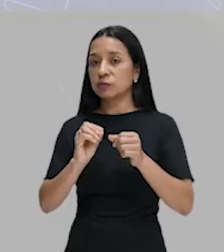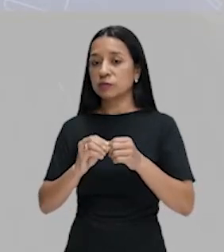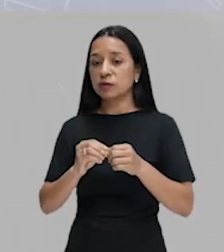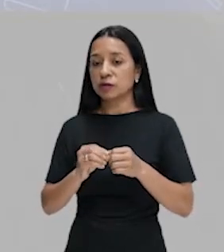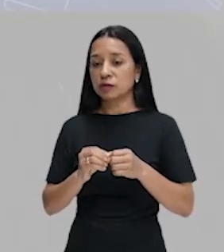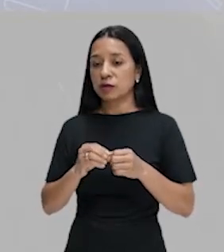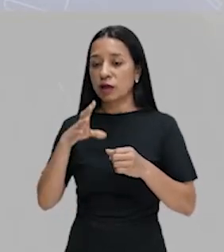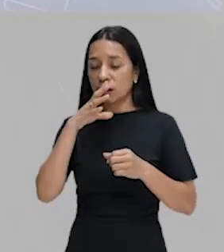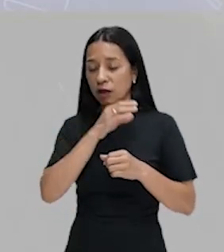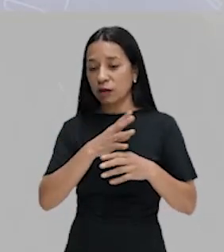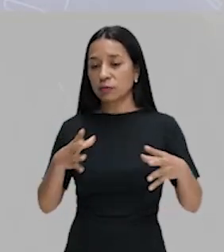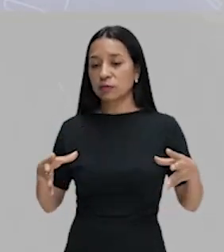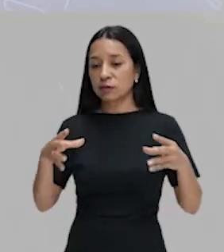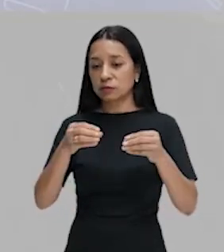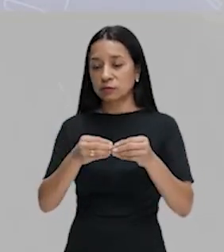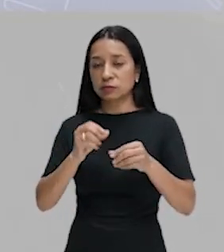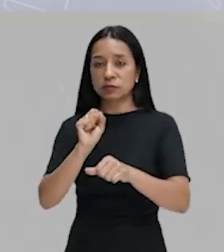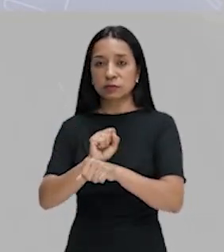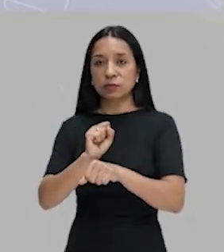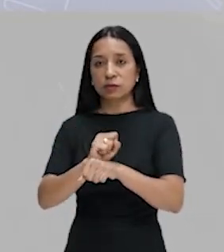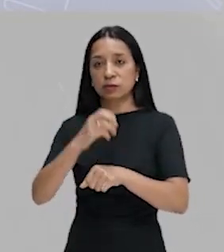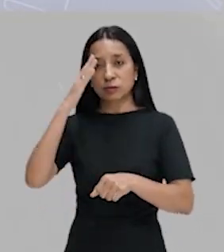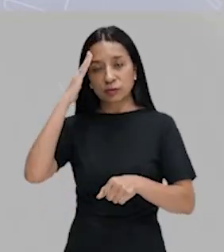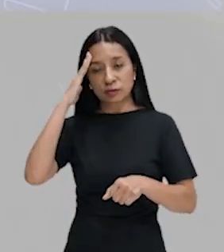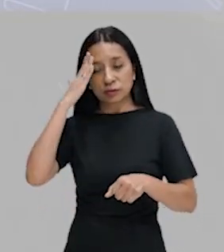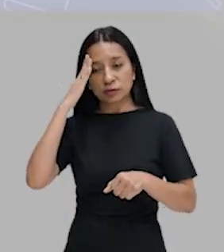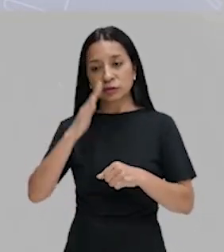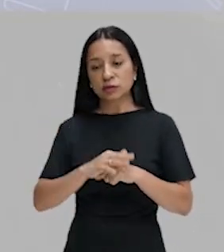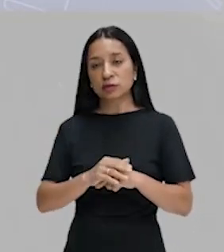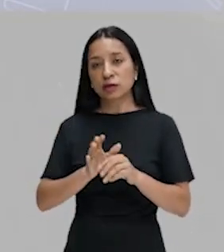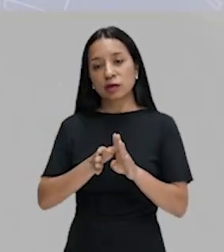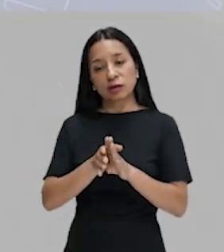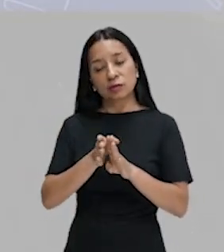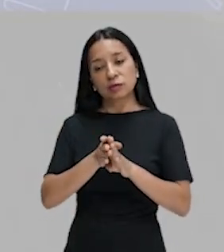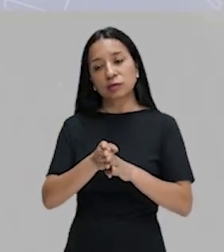do filo quinidário. Espero que vocês tenham entendido. Tá? Aconselho